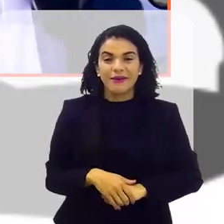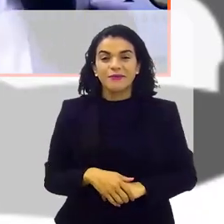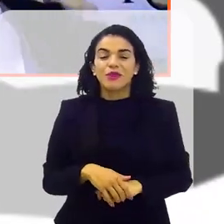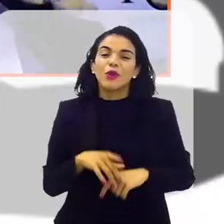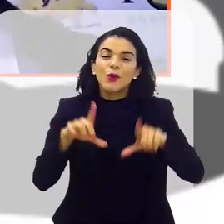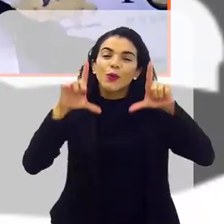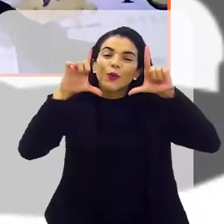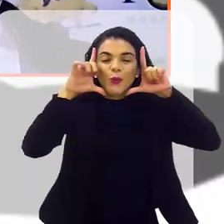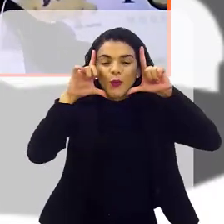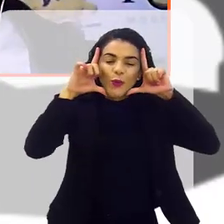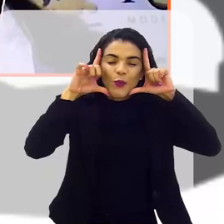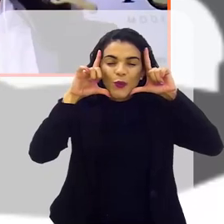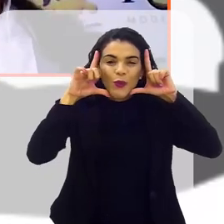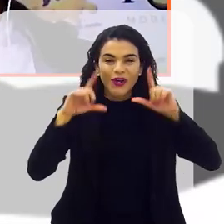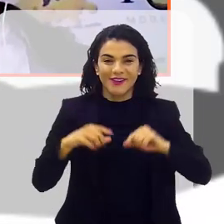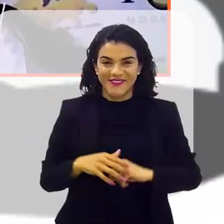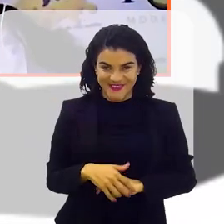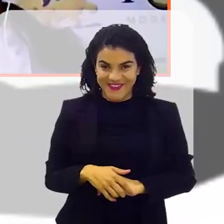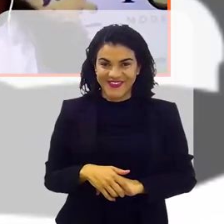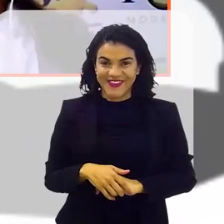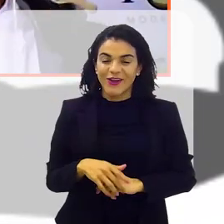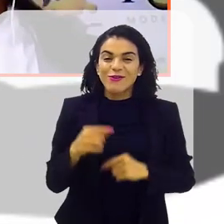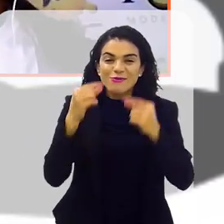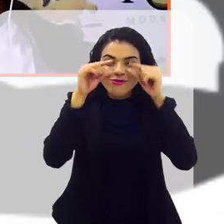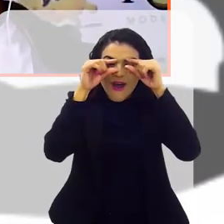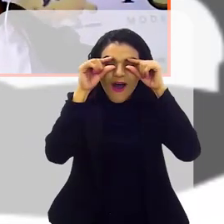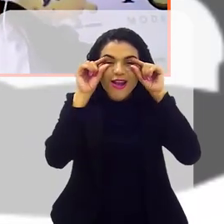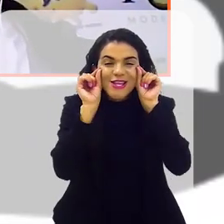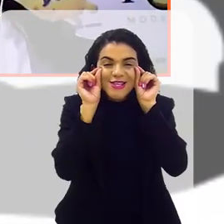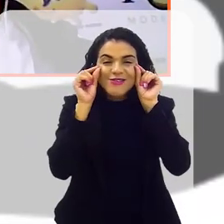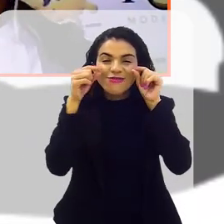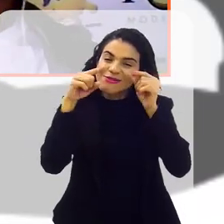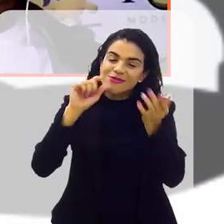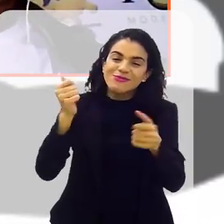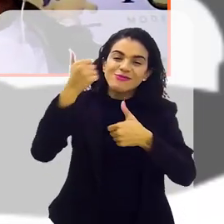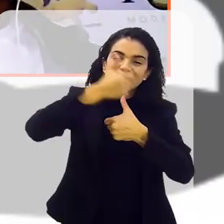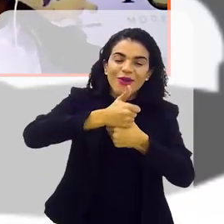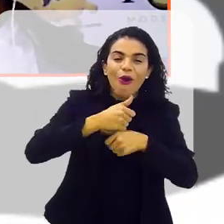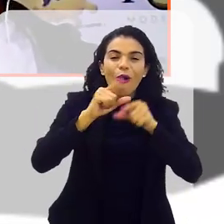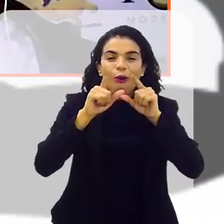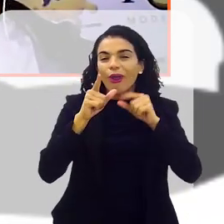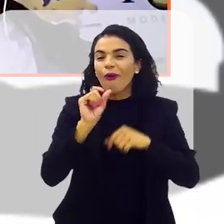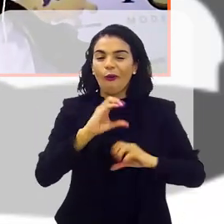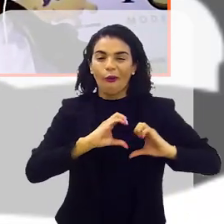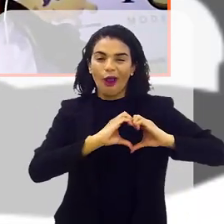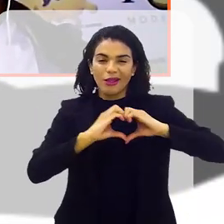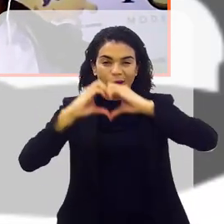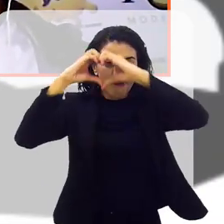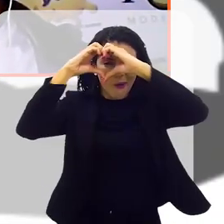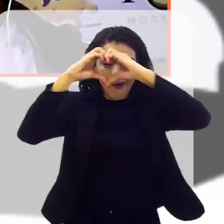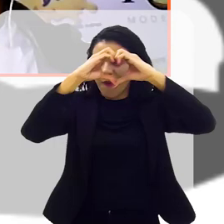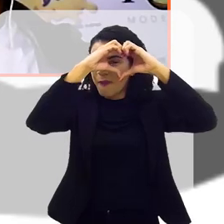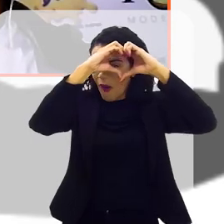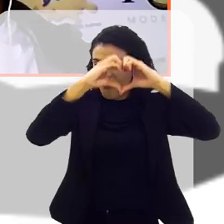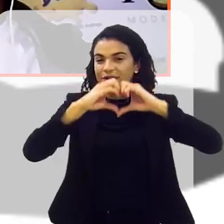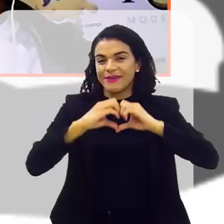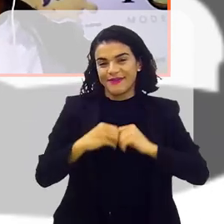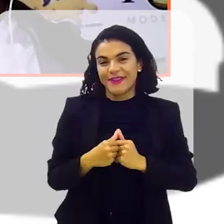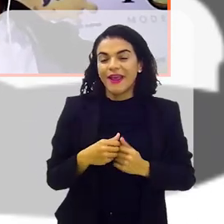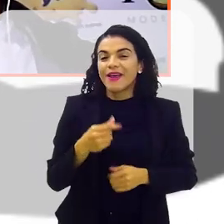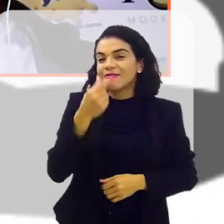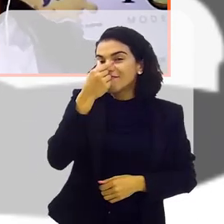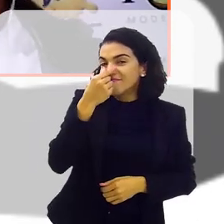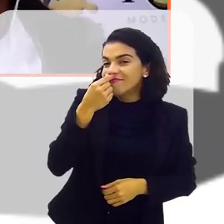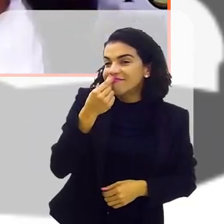e o rostinho dele né estão aqui os olhinhos são os corações embaixo do dedo modal é o Narizinho